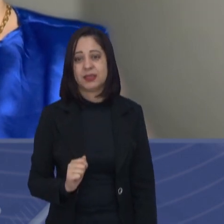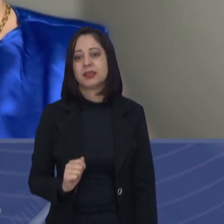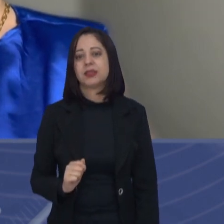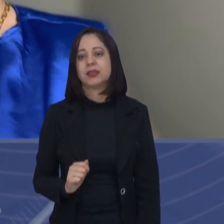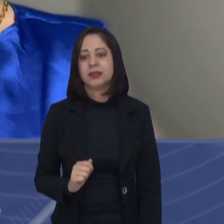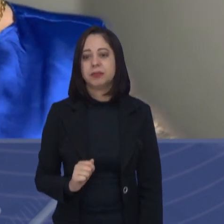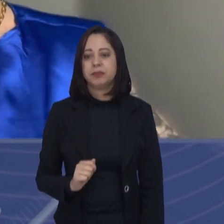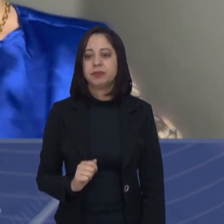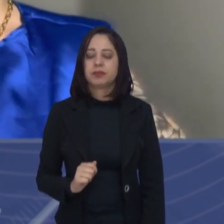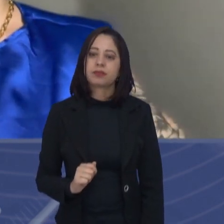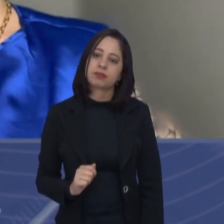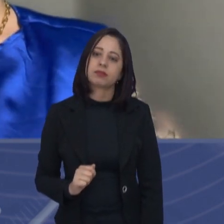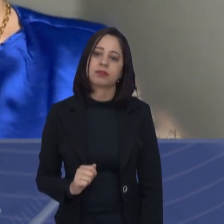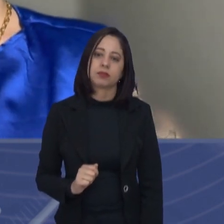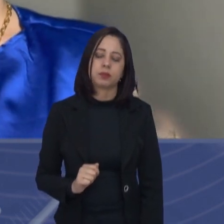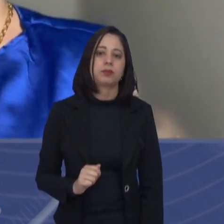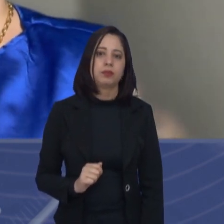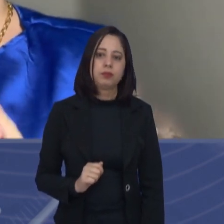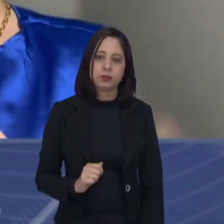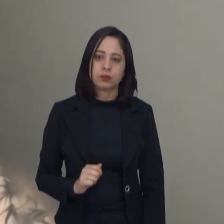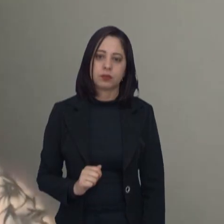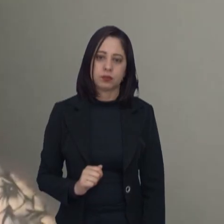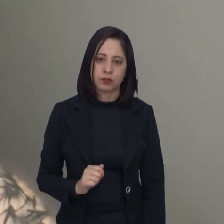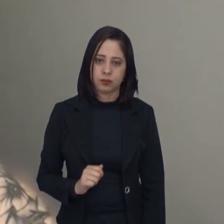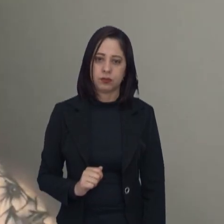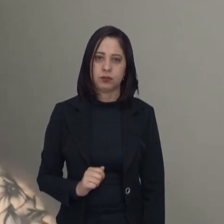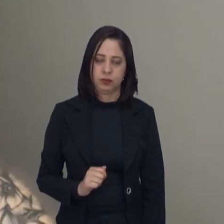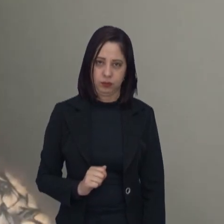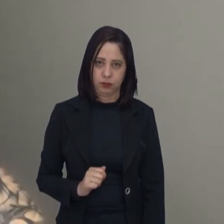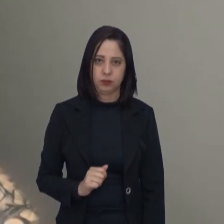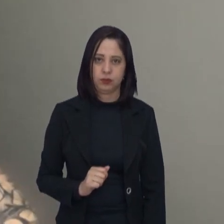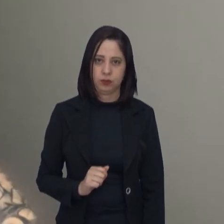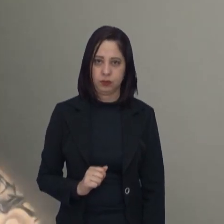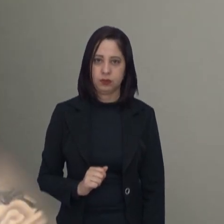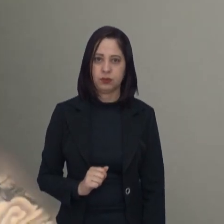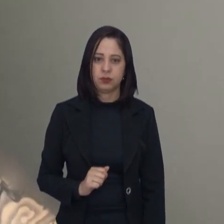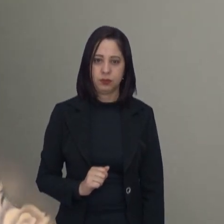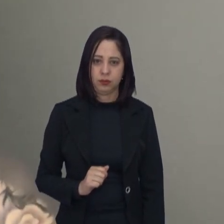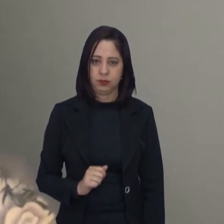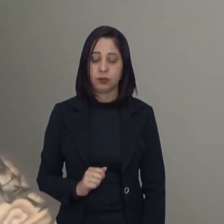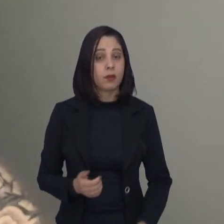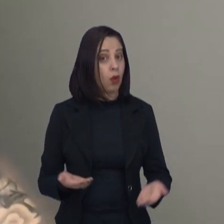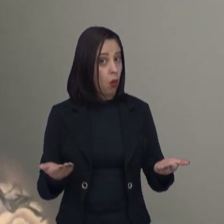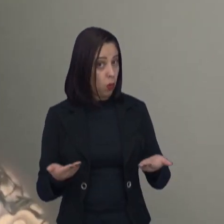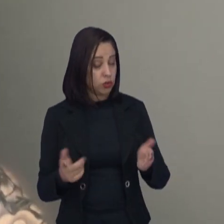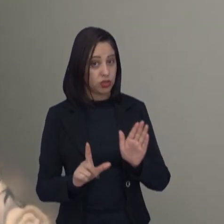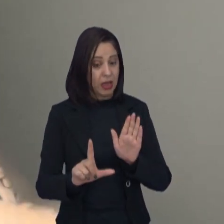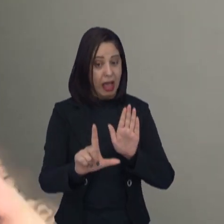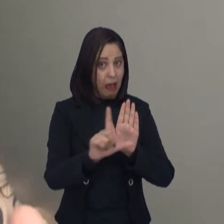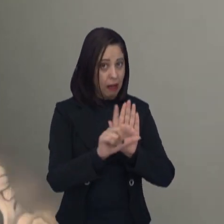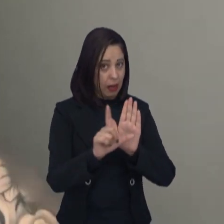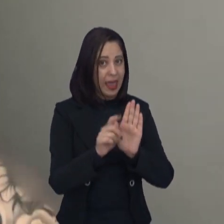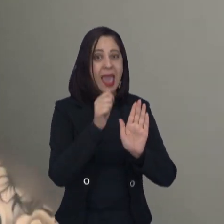nelas. Então, hoje a gente está em um período de transição legislativa, né, a respeito da adaptação das empresas